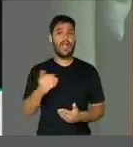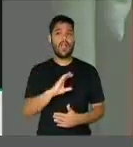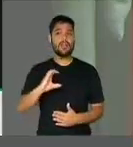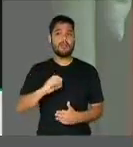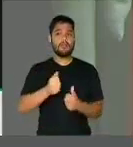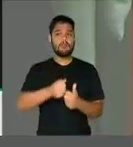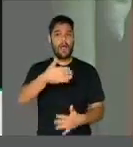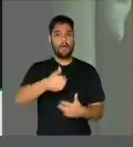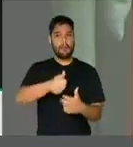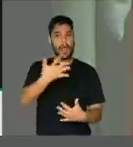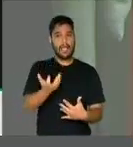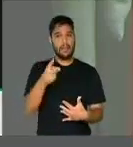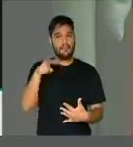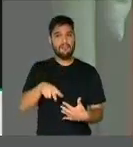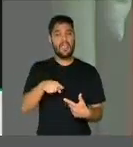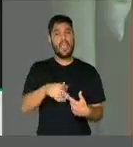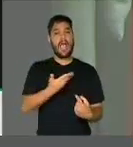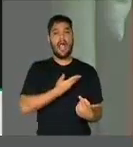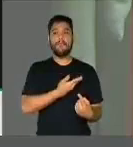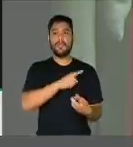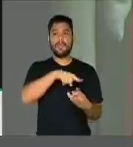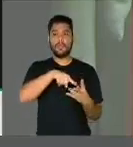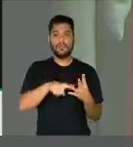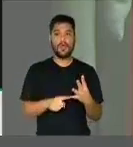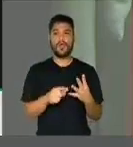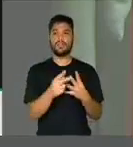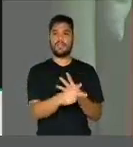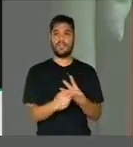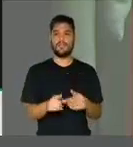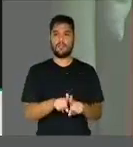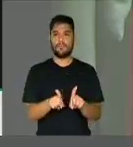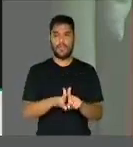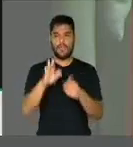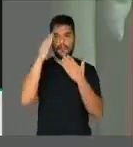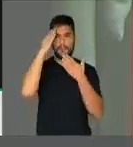de Rocha Loures e do coronel que era seu assessor. Muito obrigado, senhor presidente.